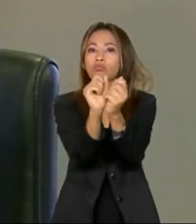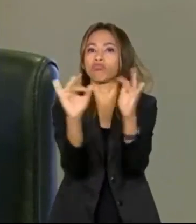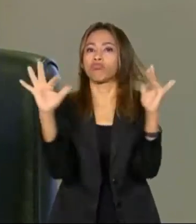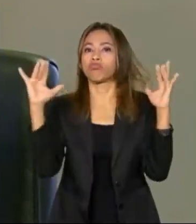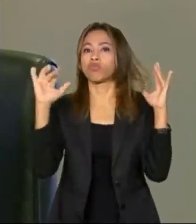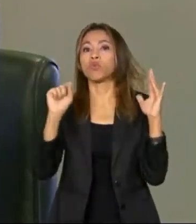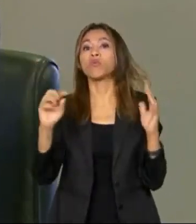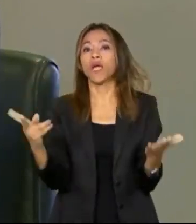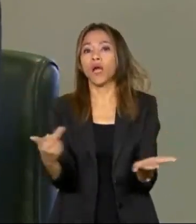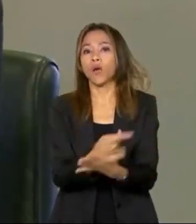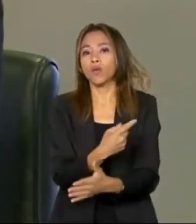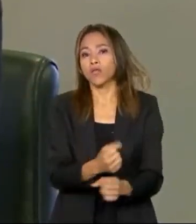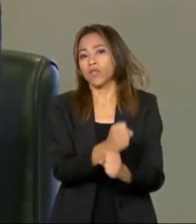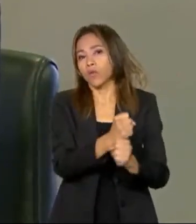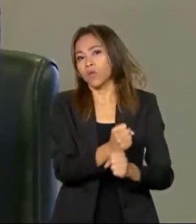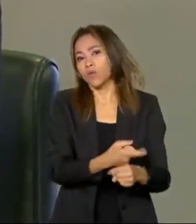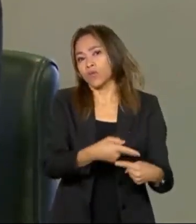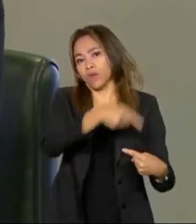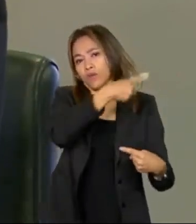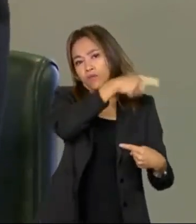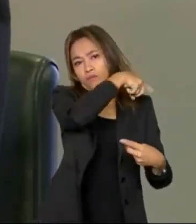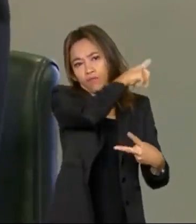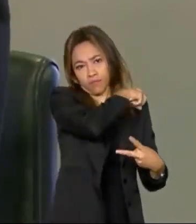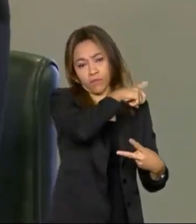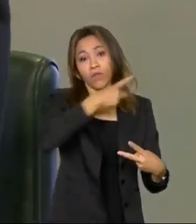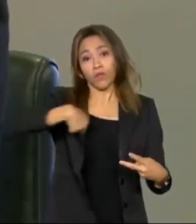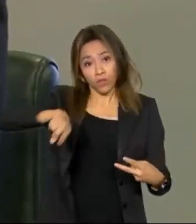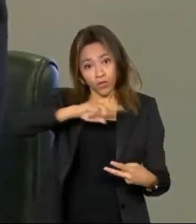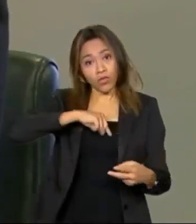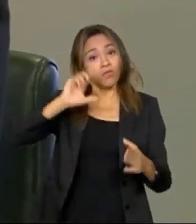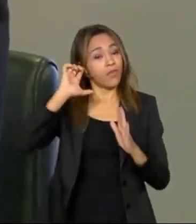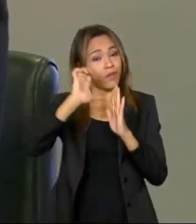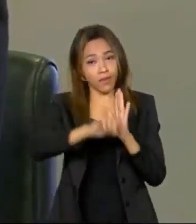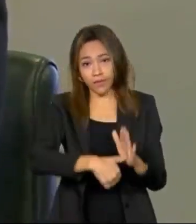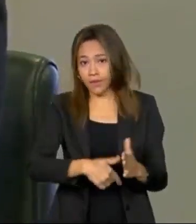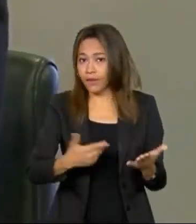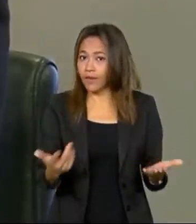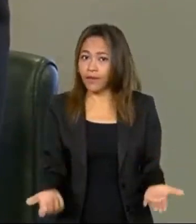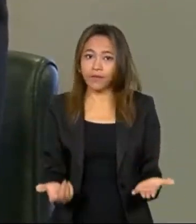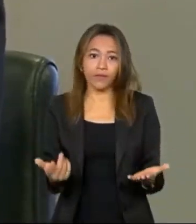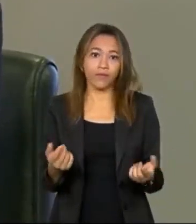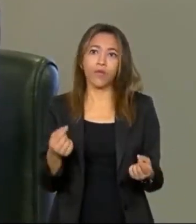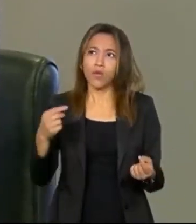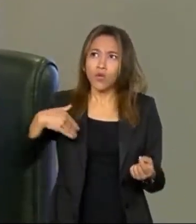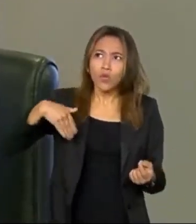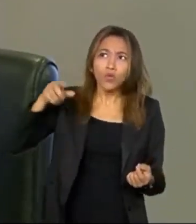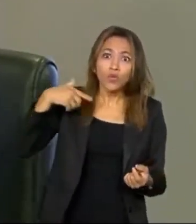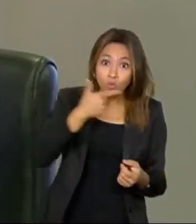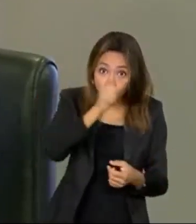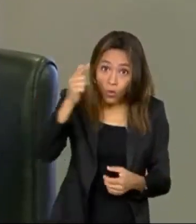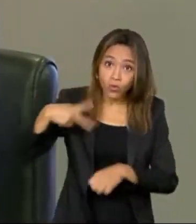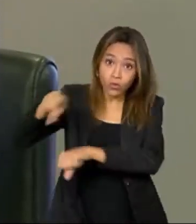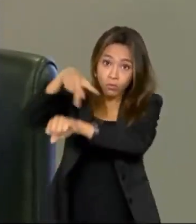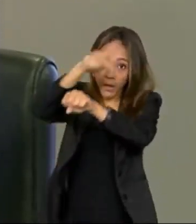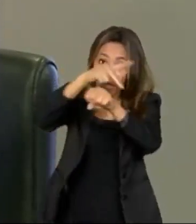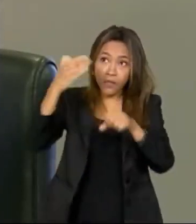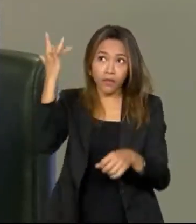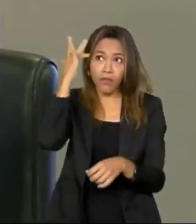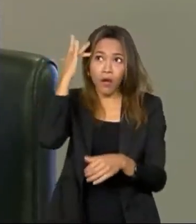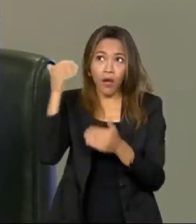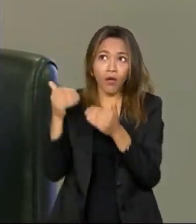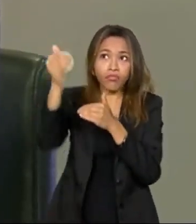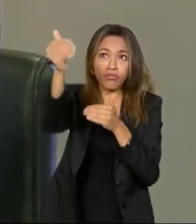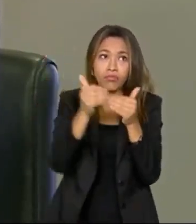passou nos últimos anos. Nós estamos atrasados, com taxonomia, com crédito de carbono, os países já estão adiantados em relação a isso. O senhor pretende se envolver